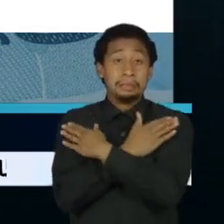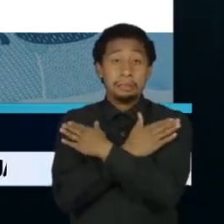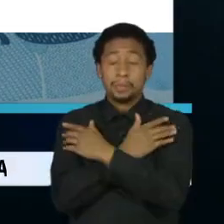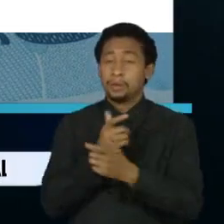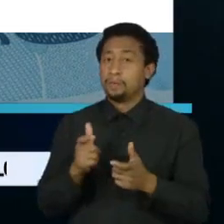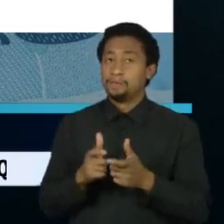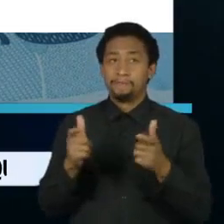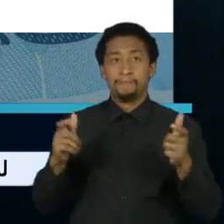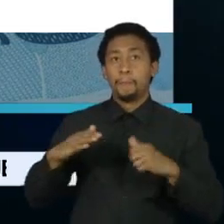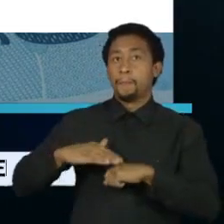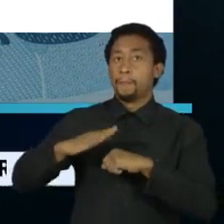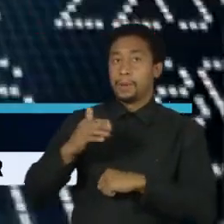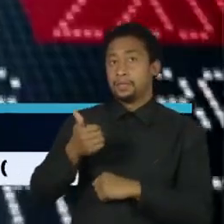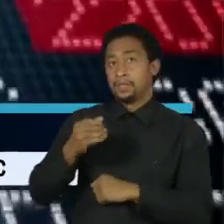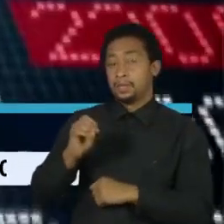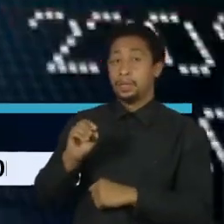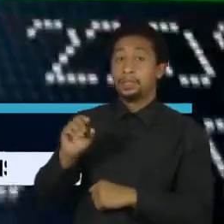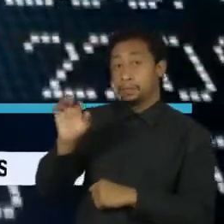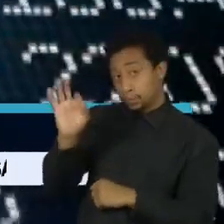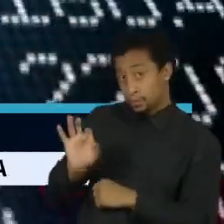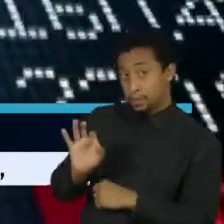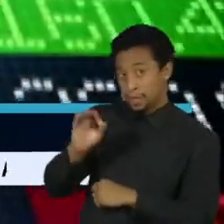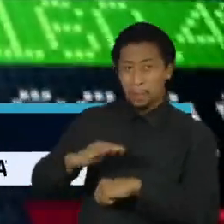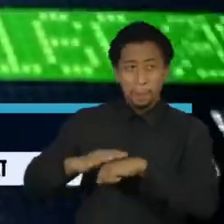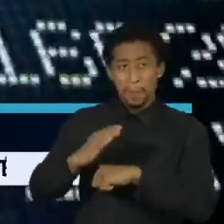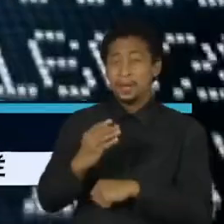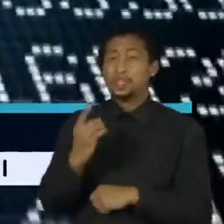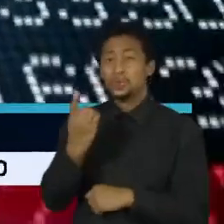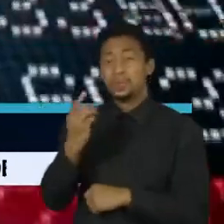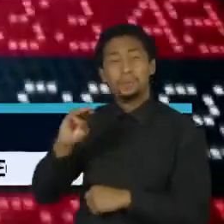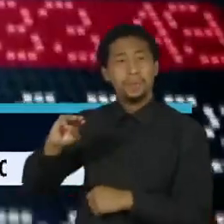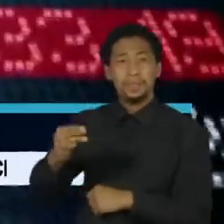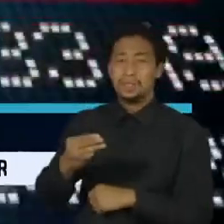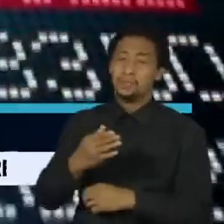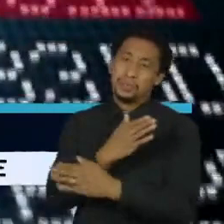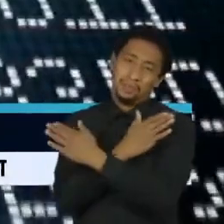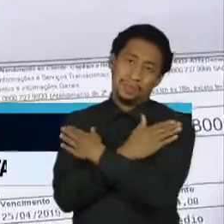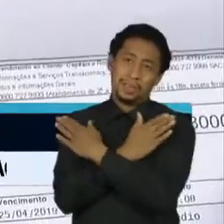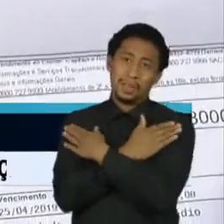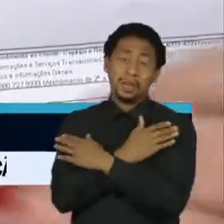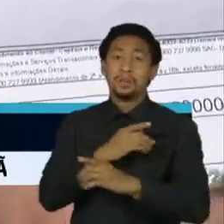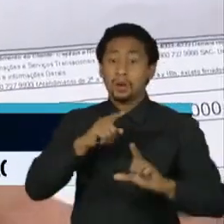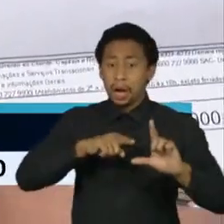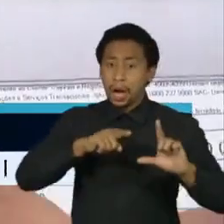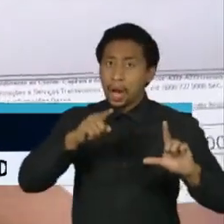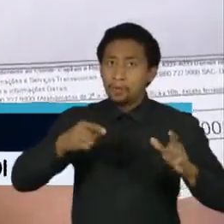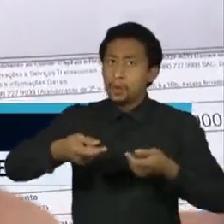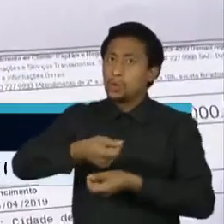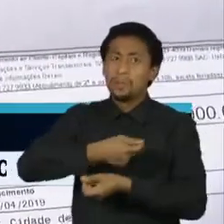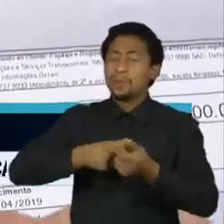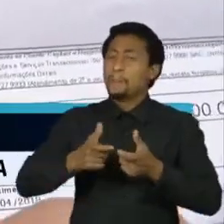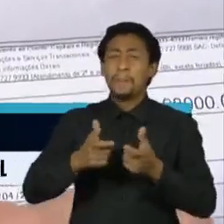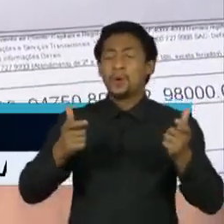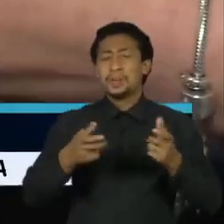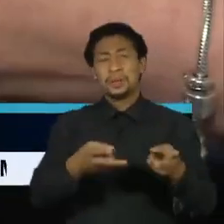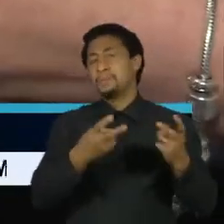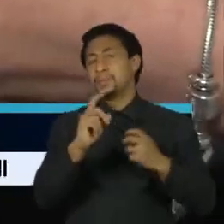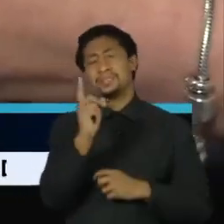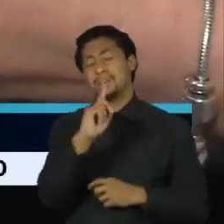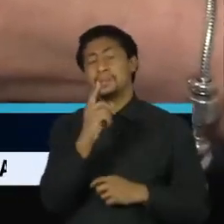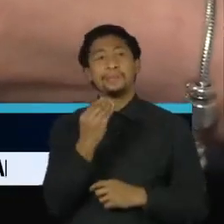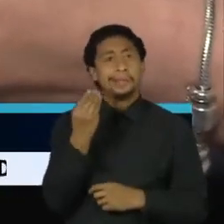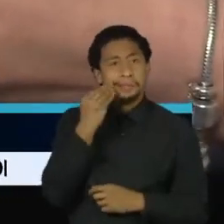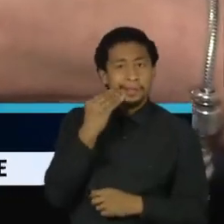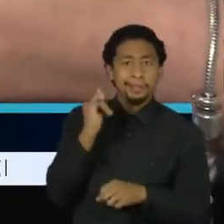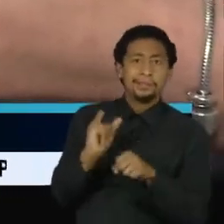11 milhões de desempregados. Gente que não olha os gráficos de desempenho da economia. Até porque tenta enxergar um jeito de pagar